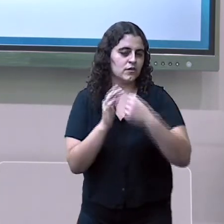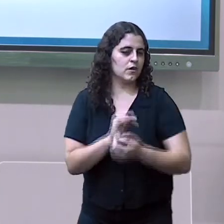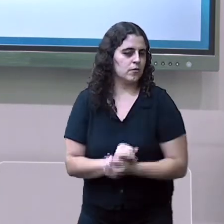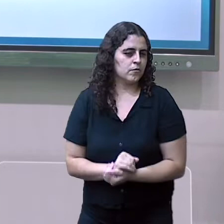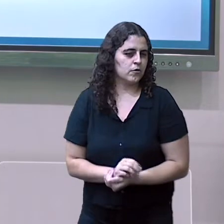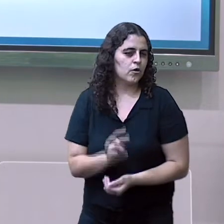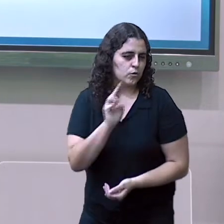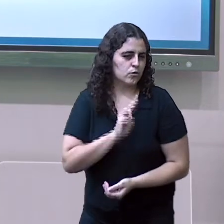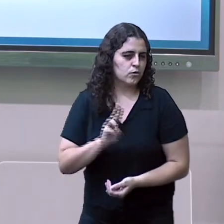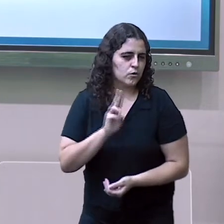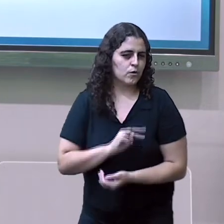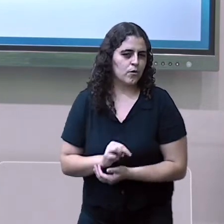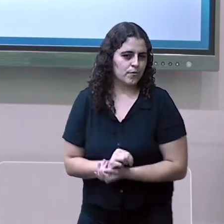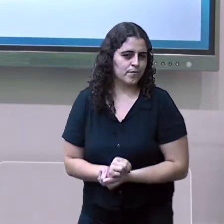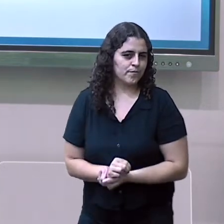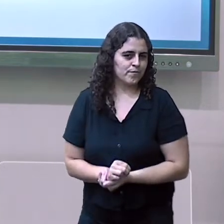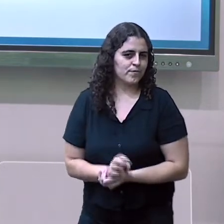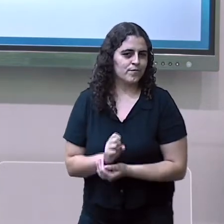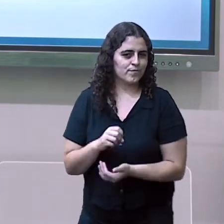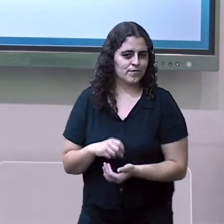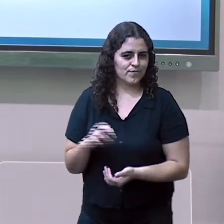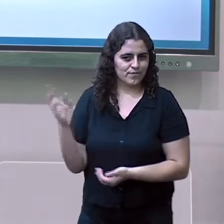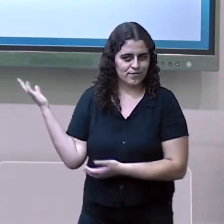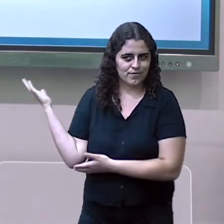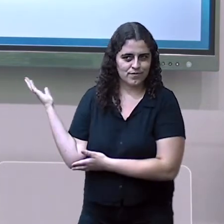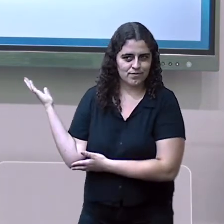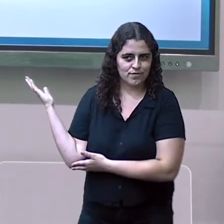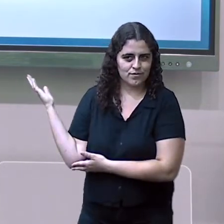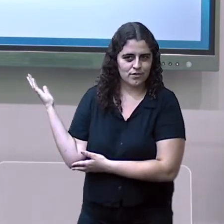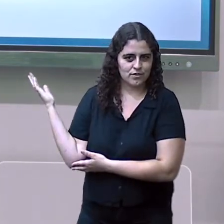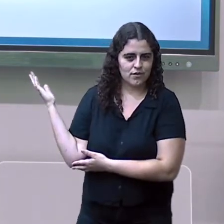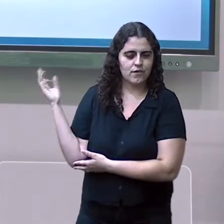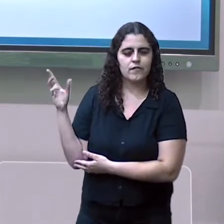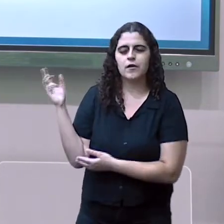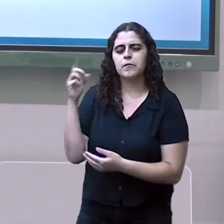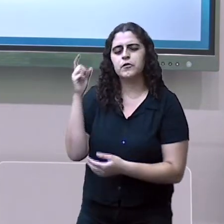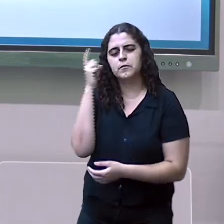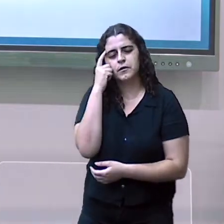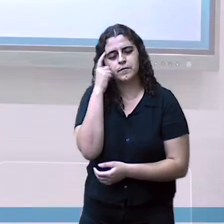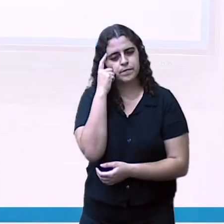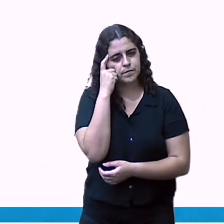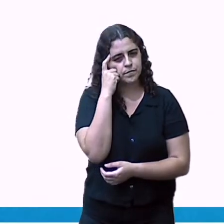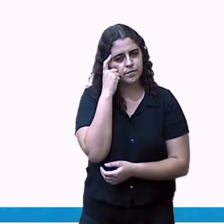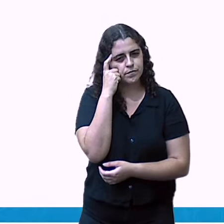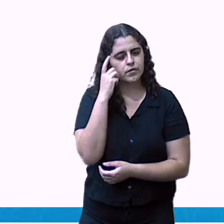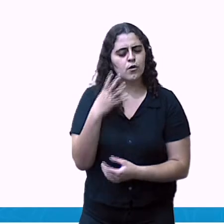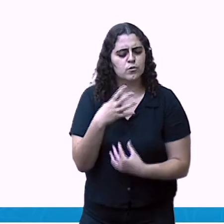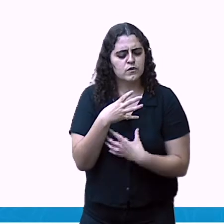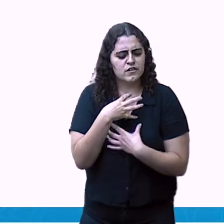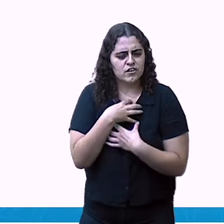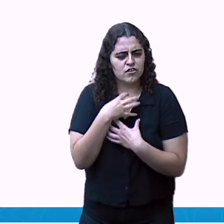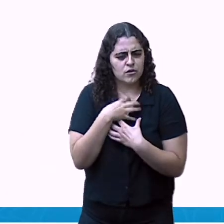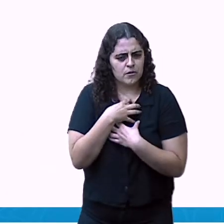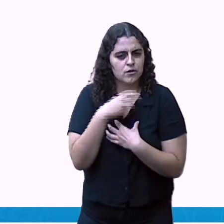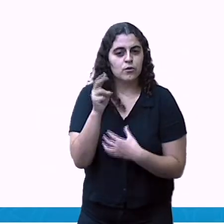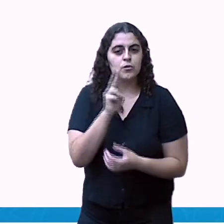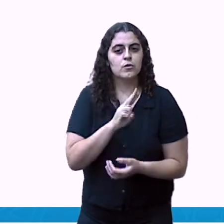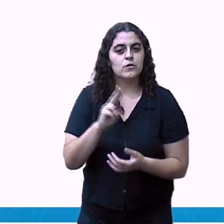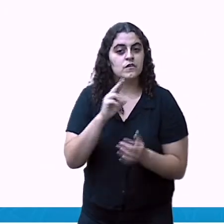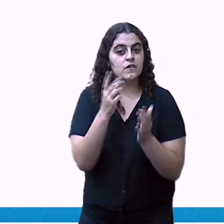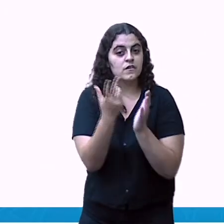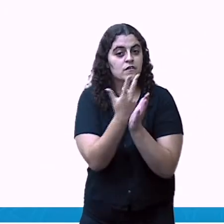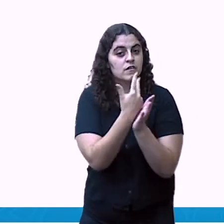Sim? Vamos analisar juntos aqui, olha. Vamos refletir alguns sentimentos utilizando